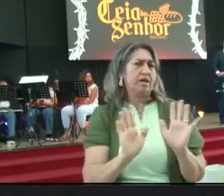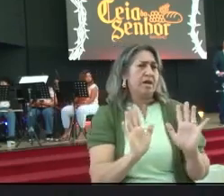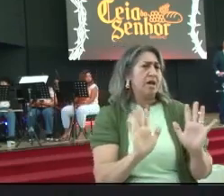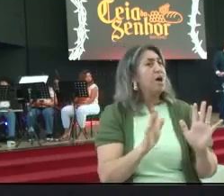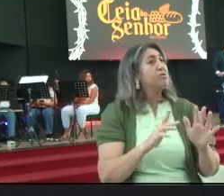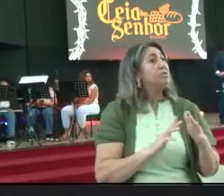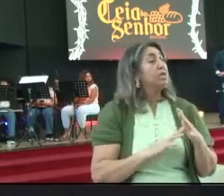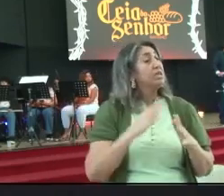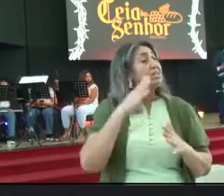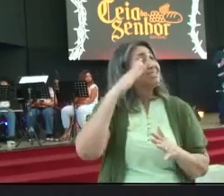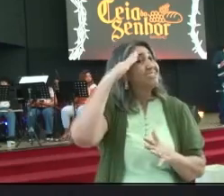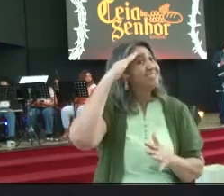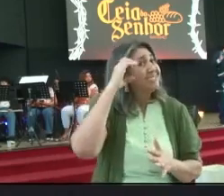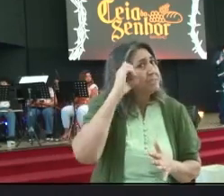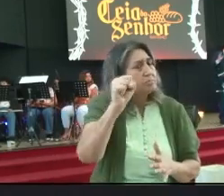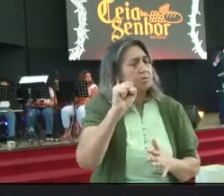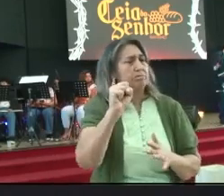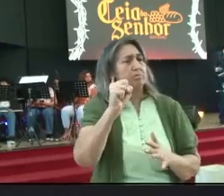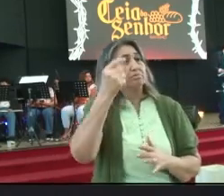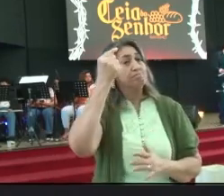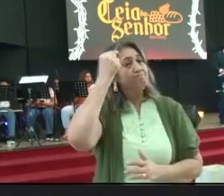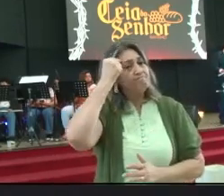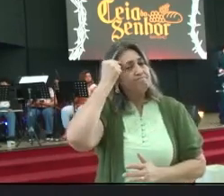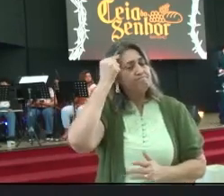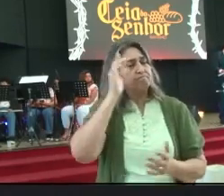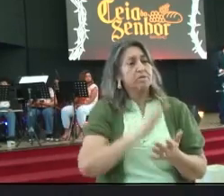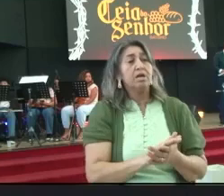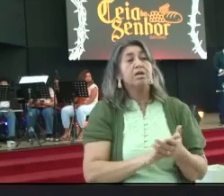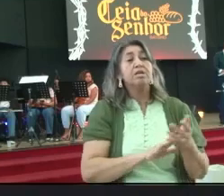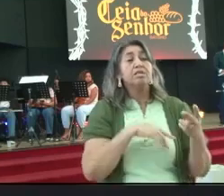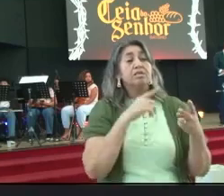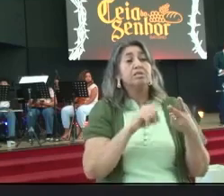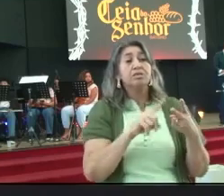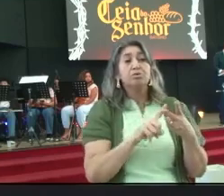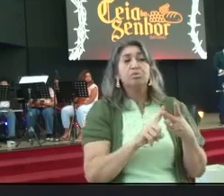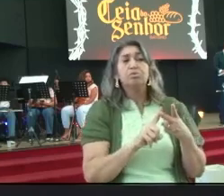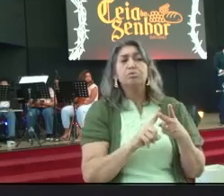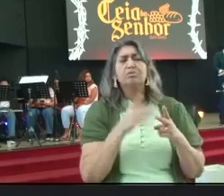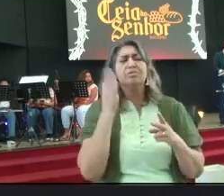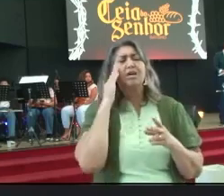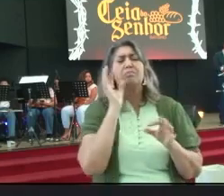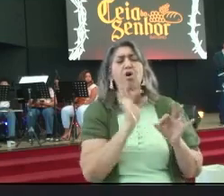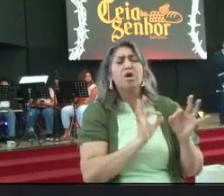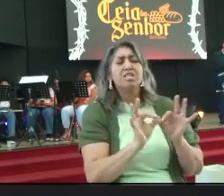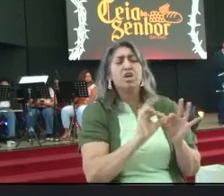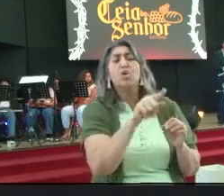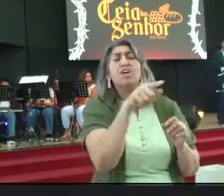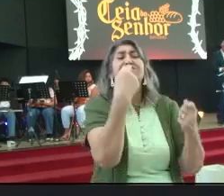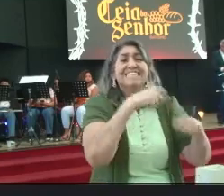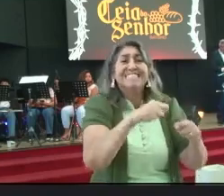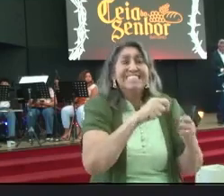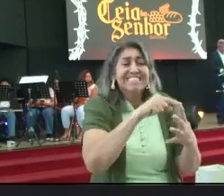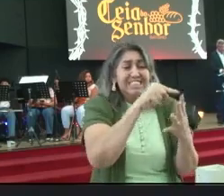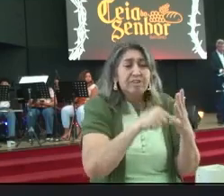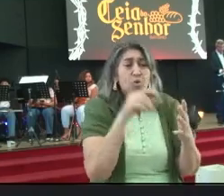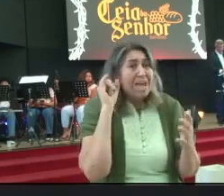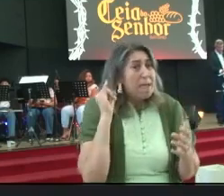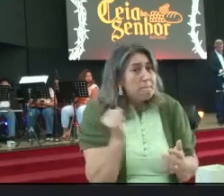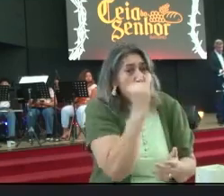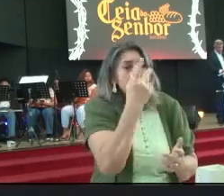Juízo. Segundo, redefina suas prioridades. Terceiro, para